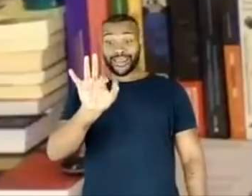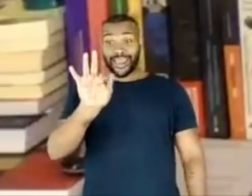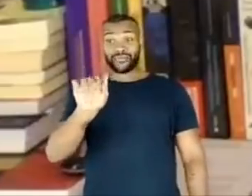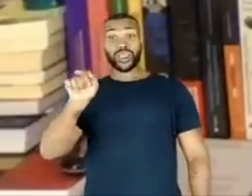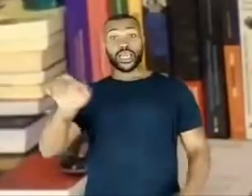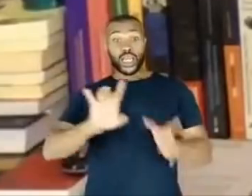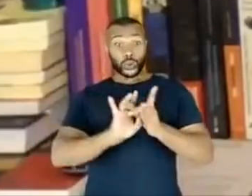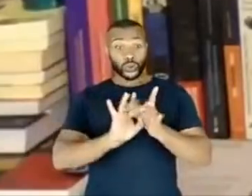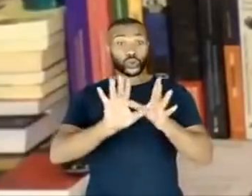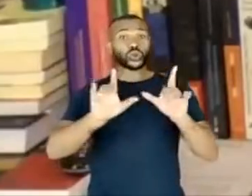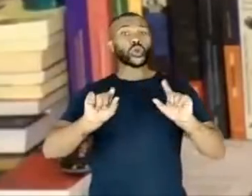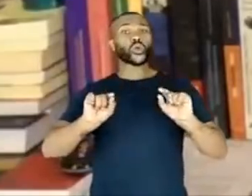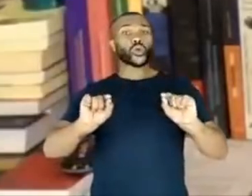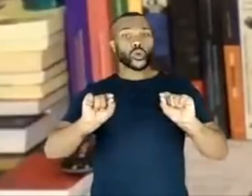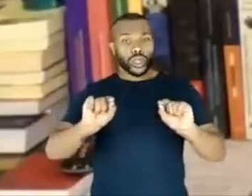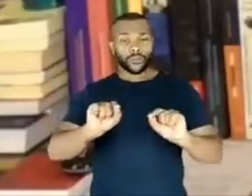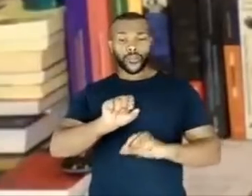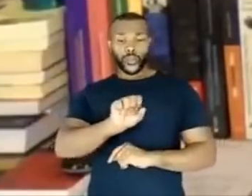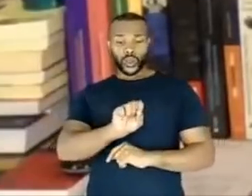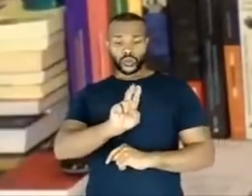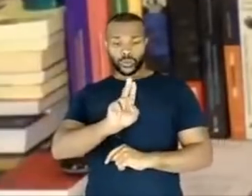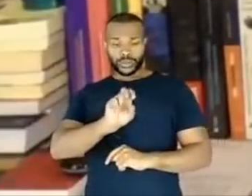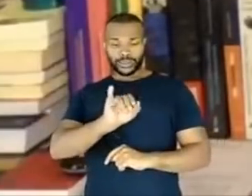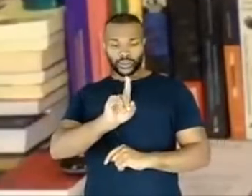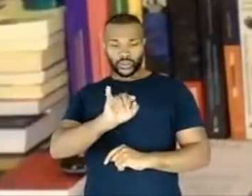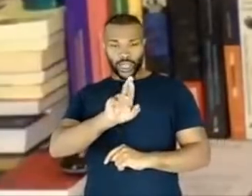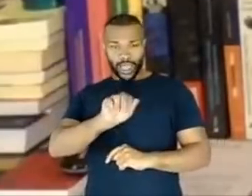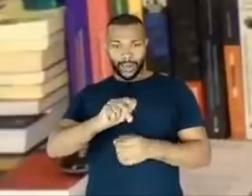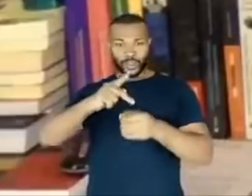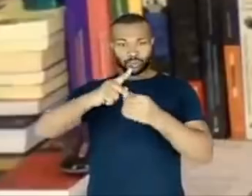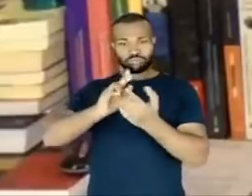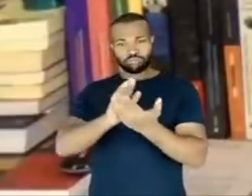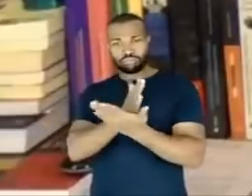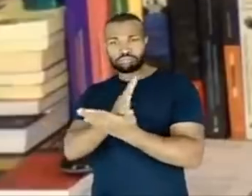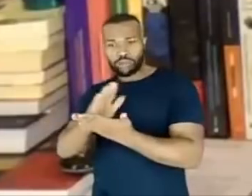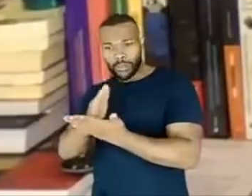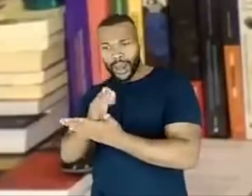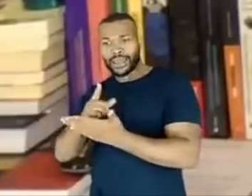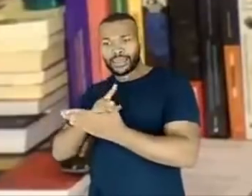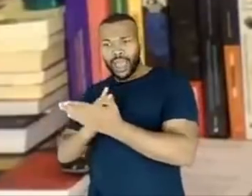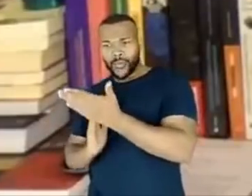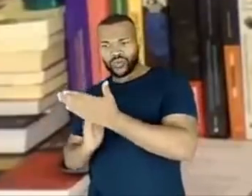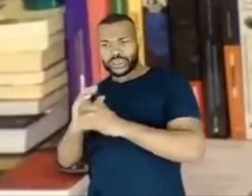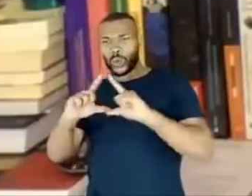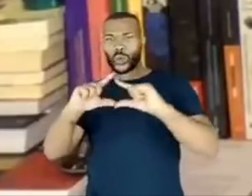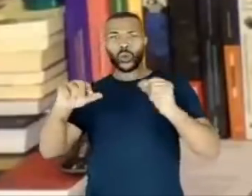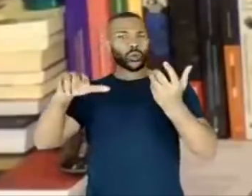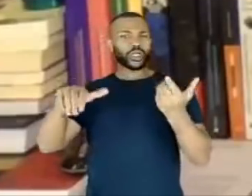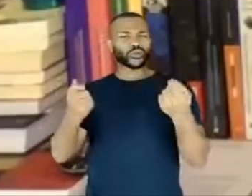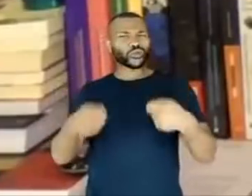das subsidiárias da Petrobras para que sejam vendidas sem aprovação do Congresso Nacional e que se